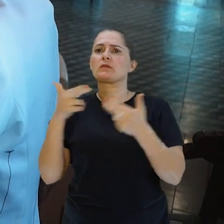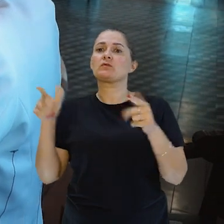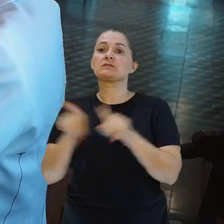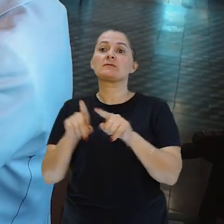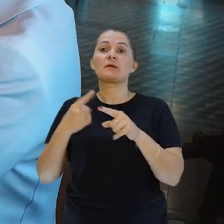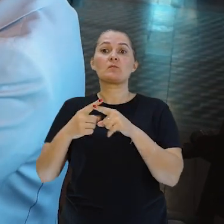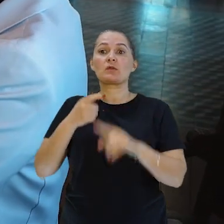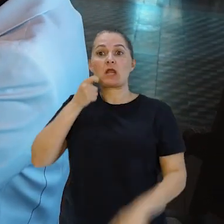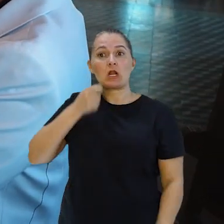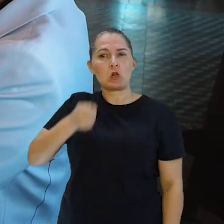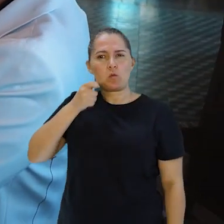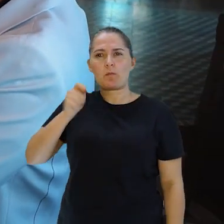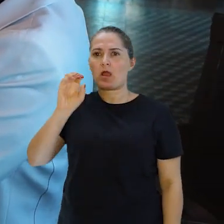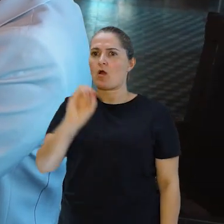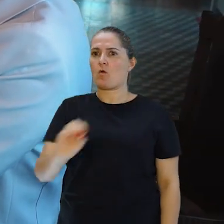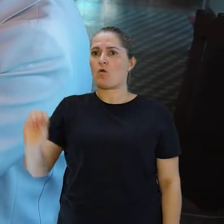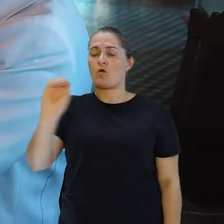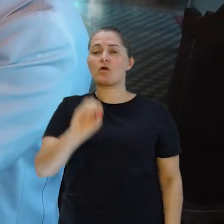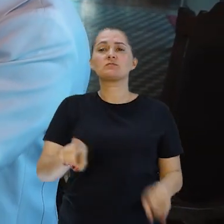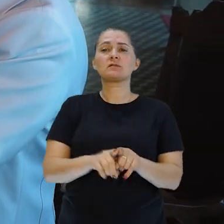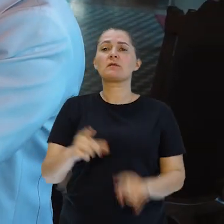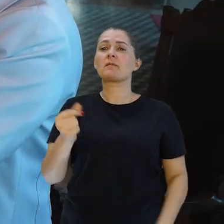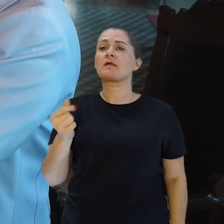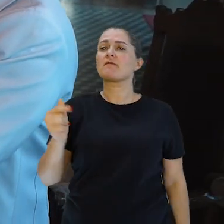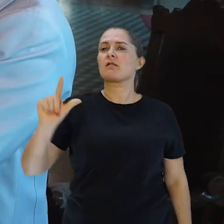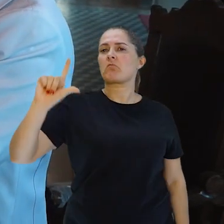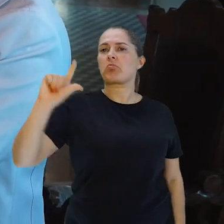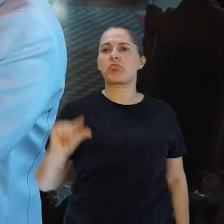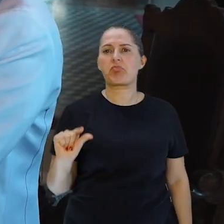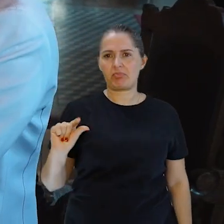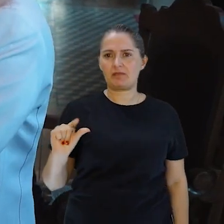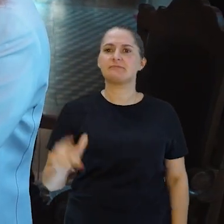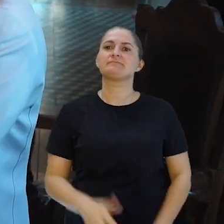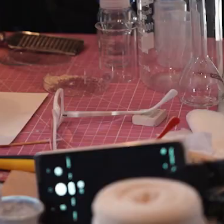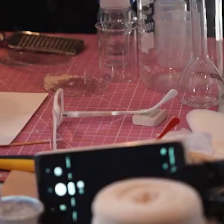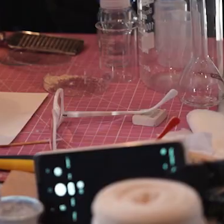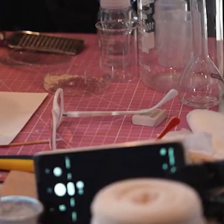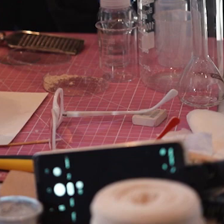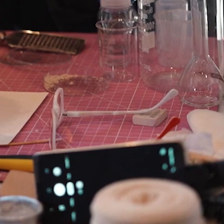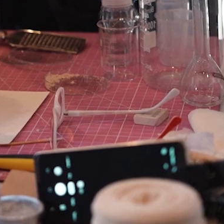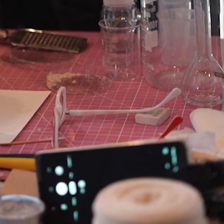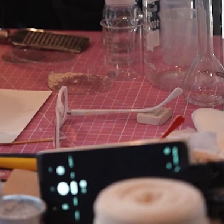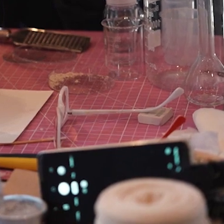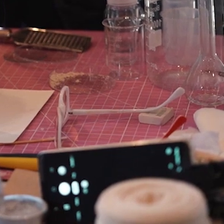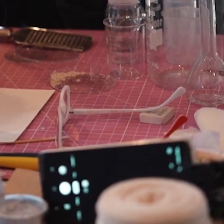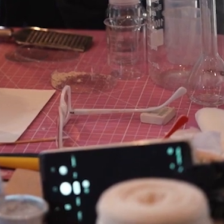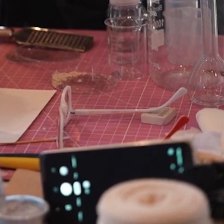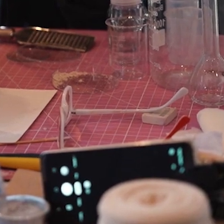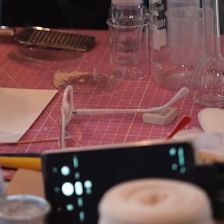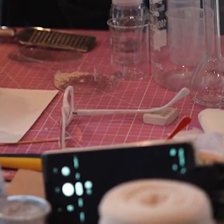outras coisas porque ele tem uma lupa bem boa e ele é extremamente baratinho.